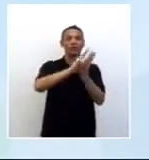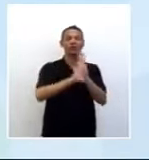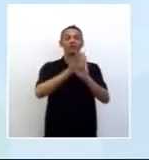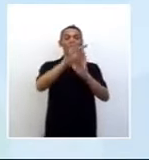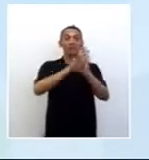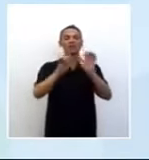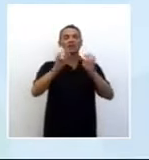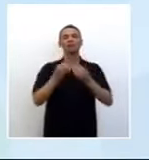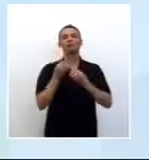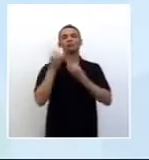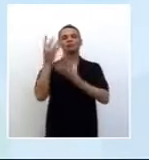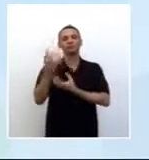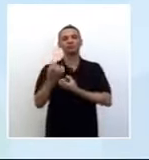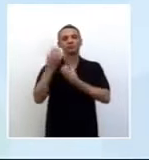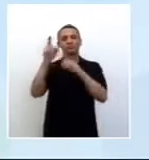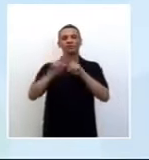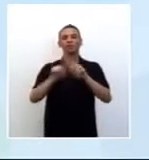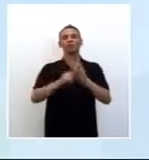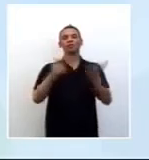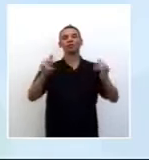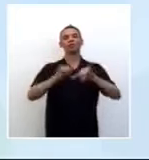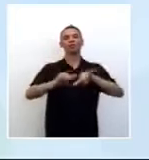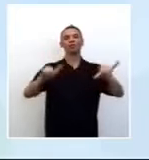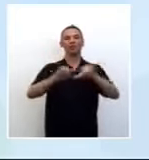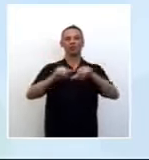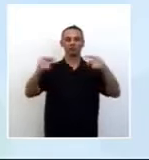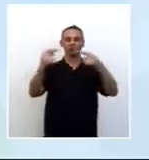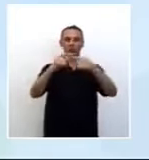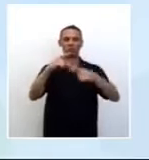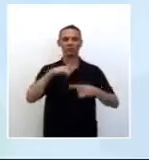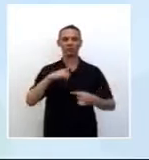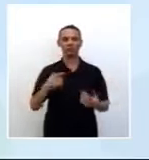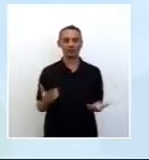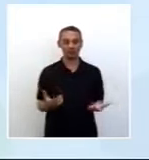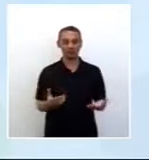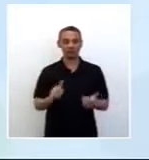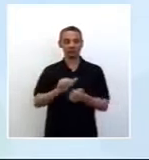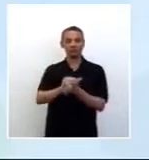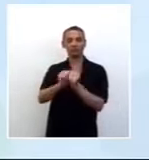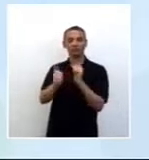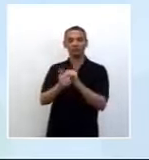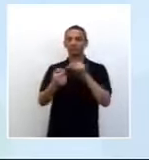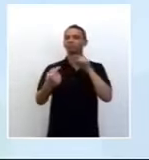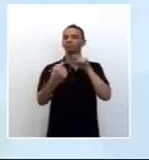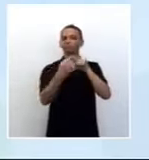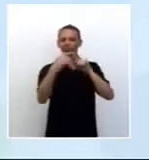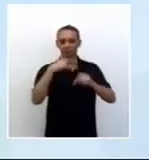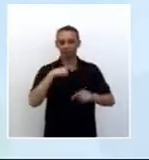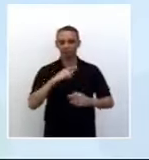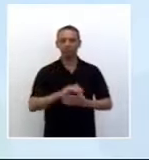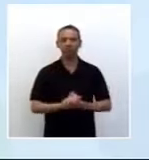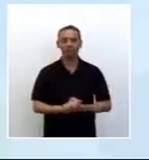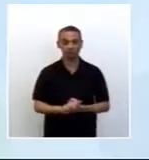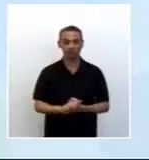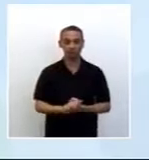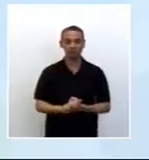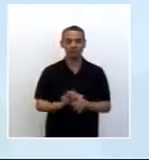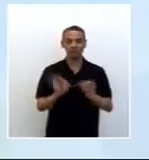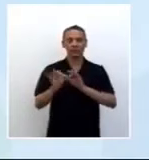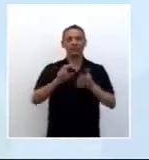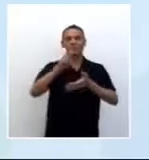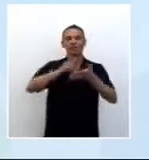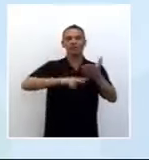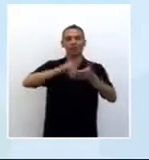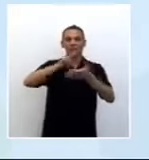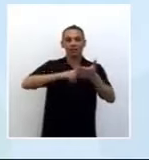né de cunho jornalístico a gente só demos uma adaptada então nós fizemos a nossa abordagem nesse processo